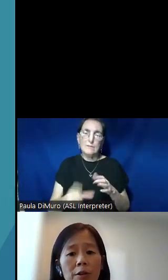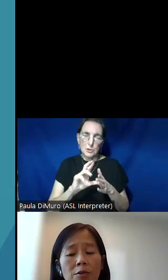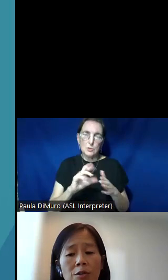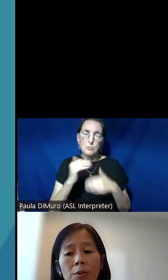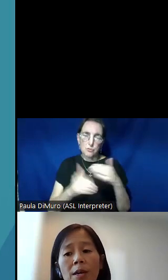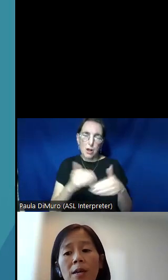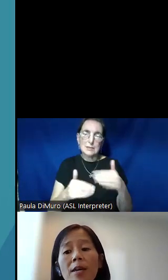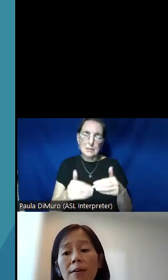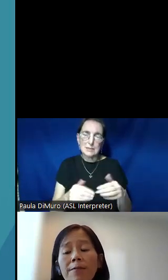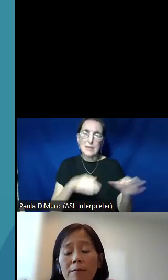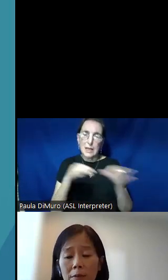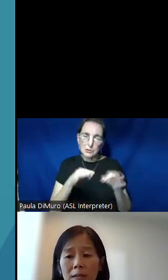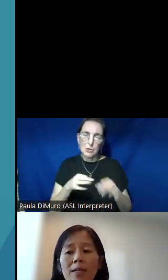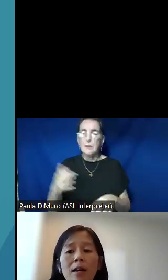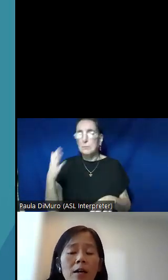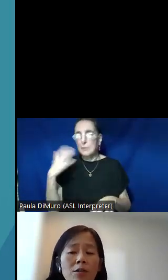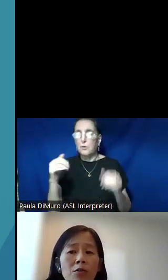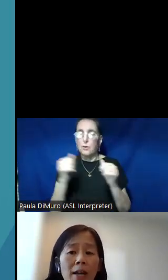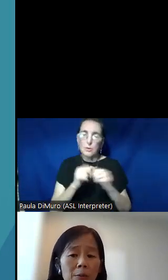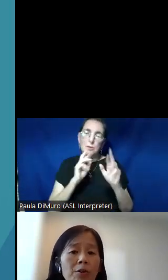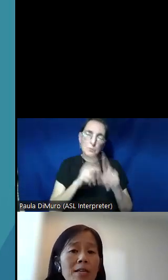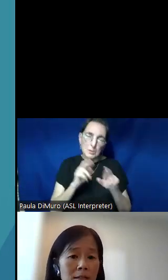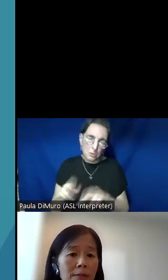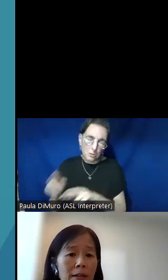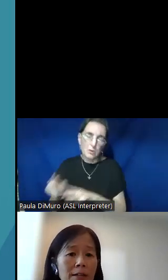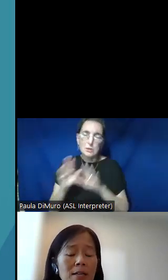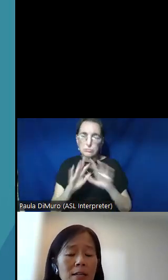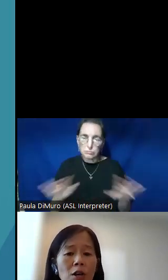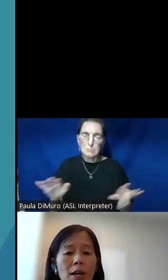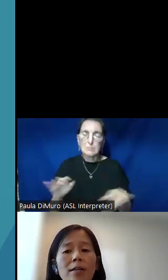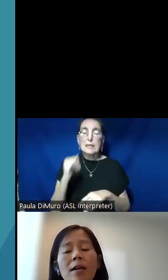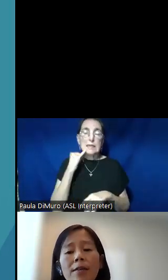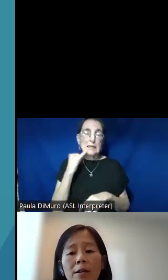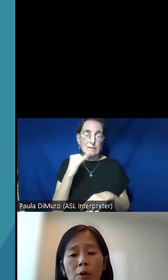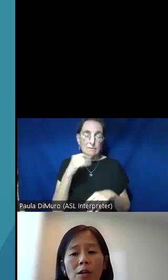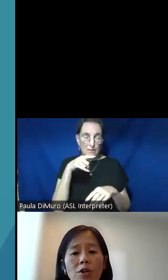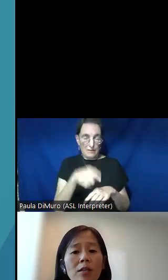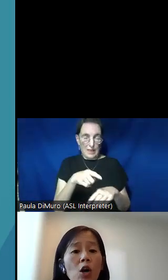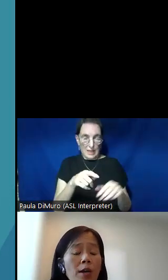processo de revisão mais alongado que fala, menciona.